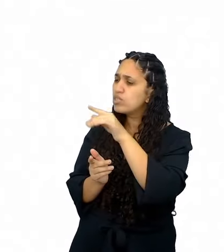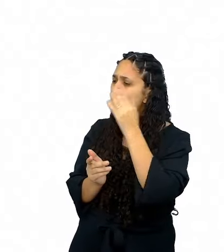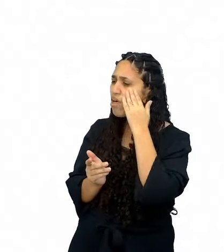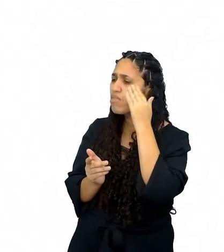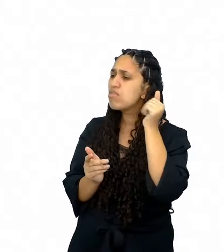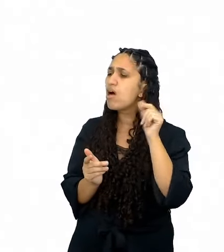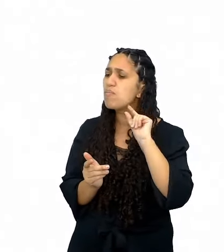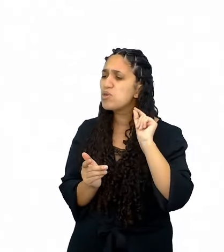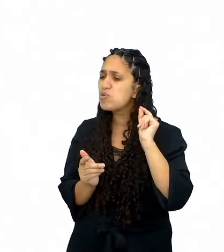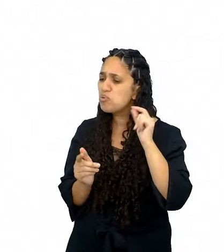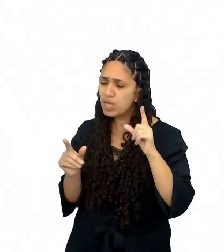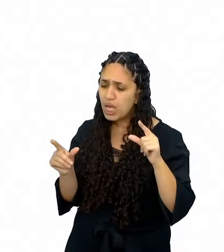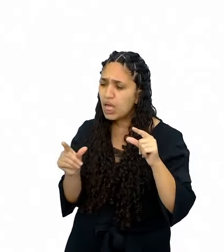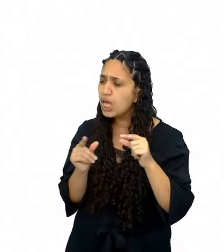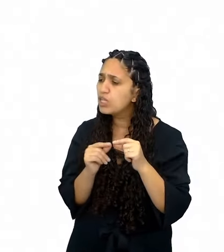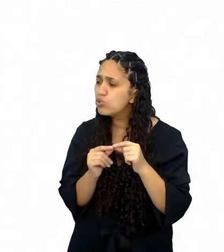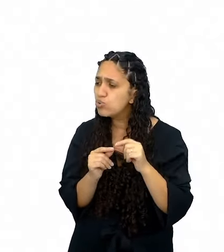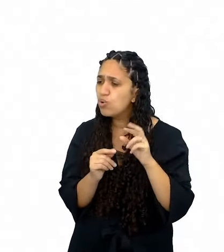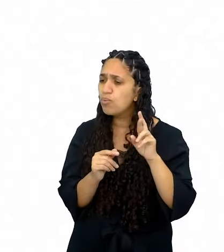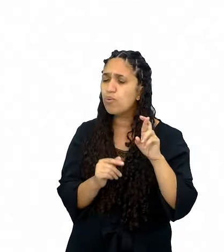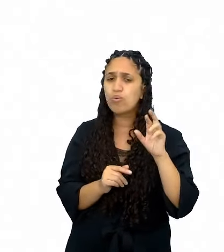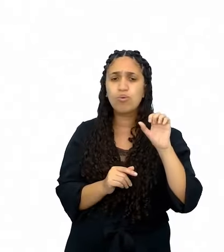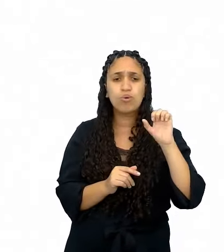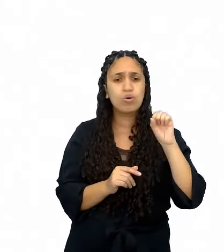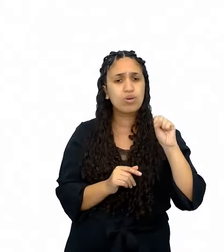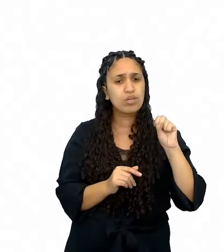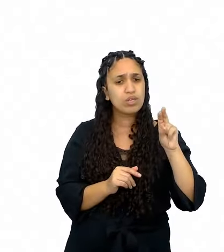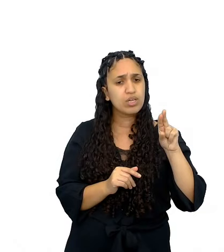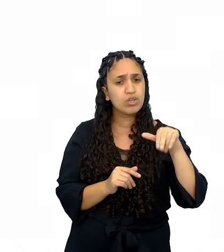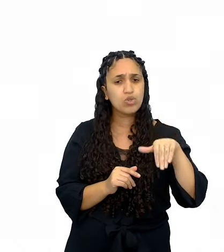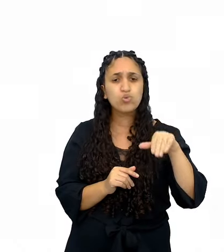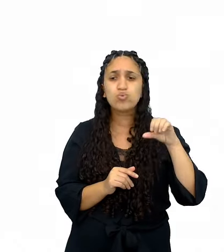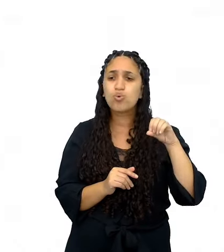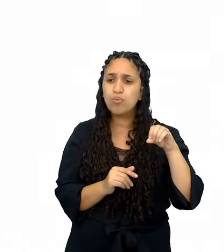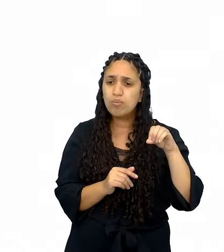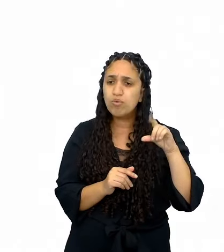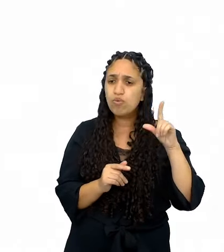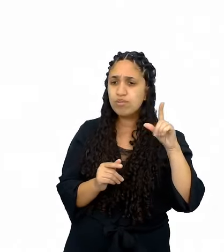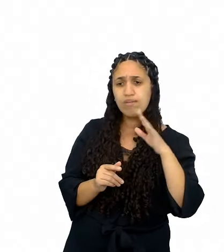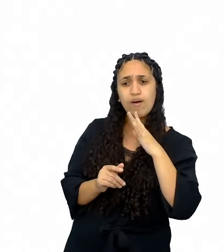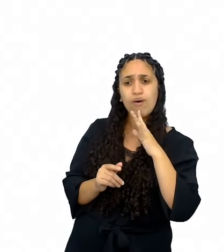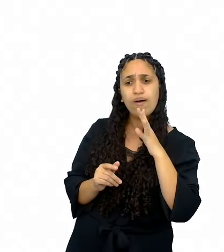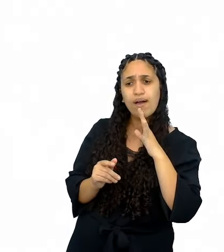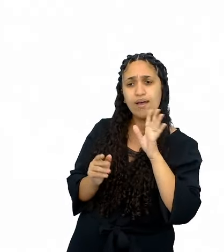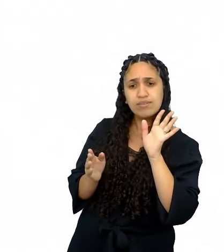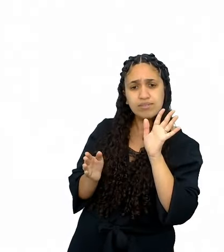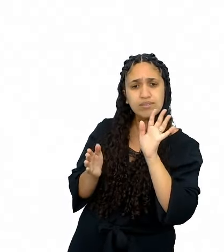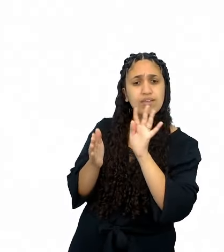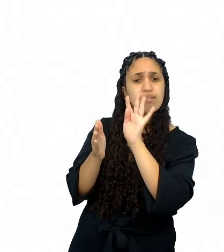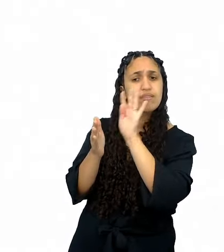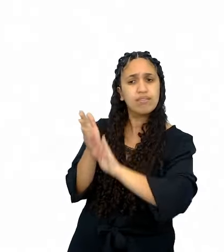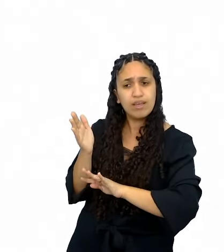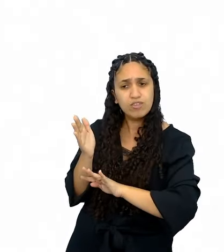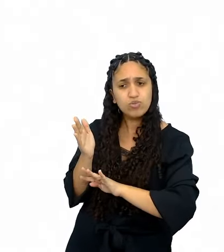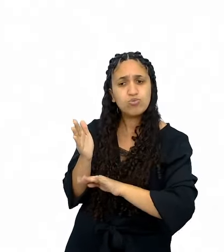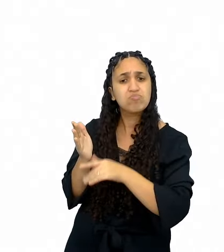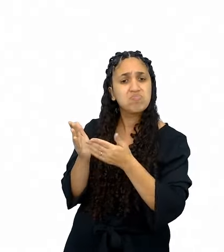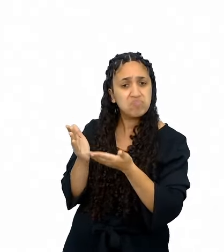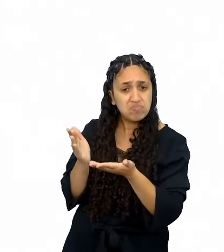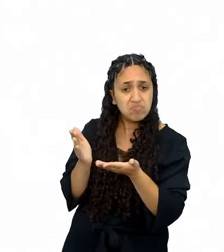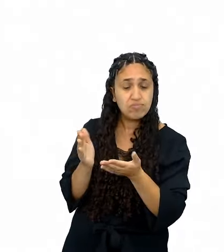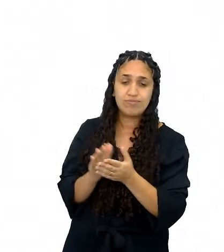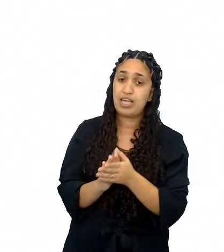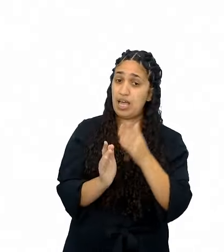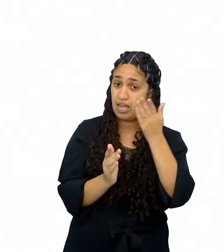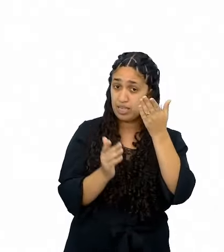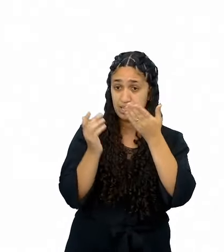né? Tem aqui uma definição sobre o que é o resumo e para que serve, não é? Então, nessas aulas